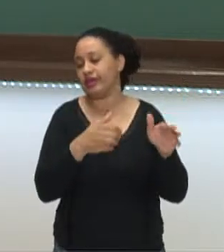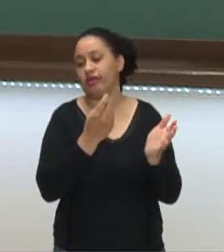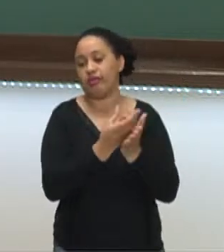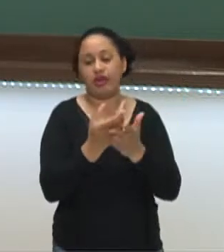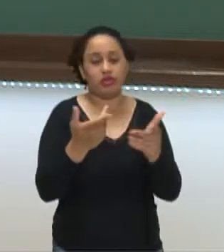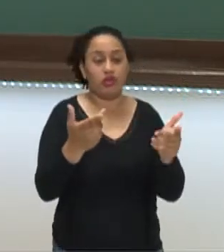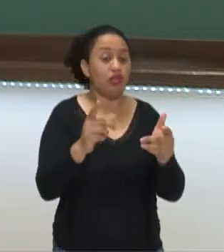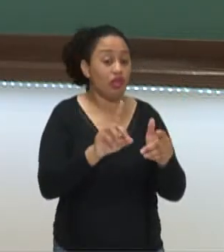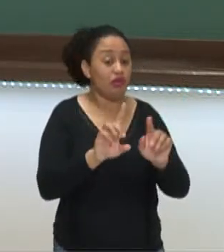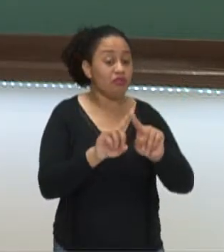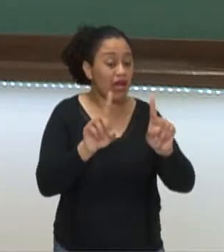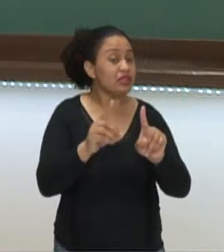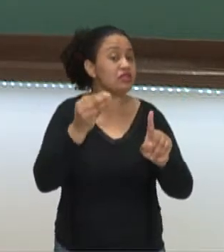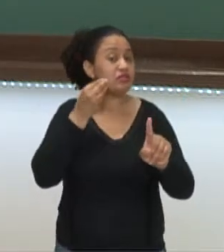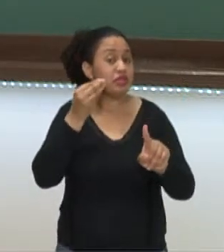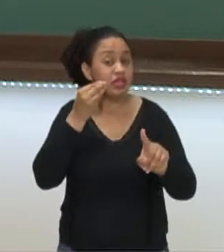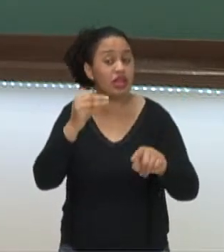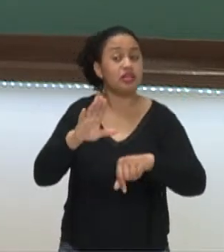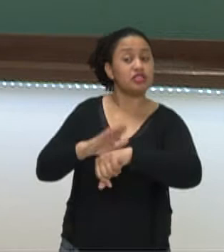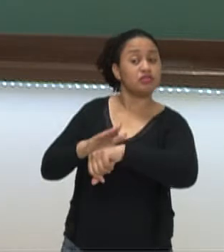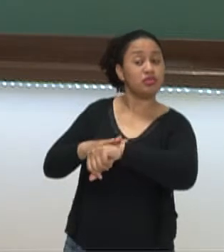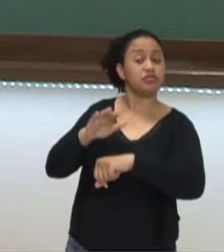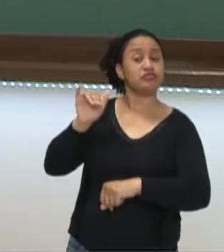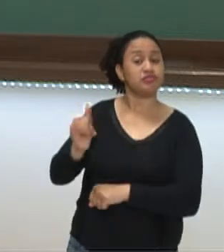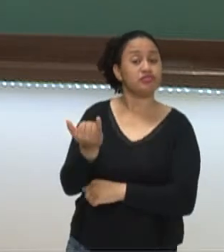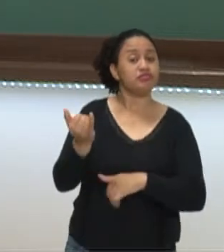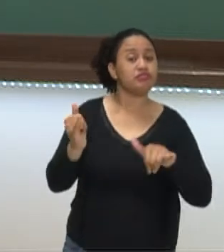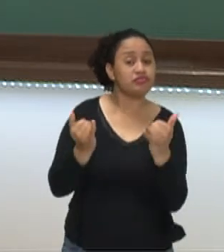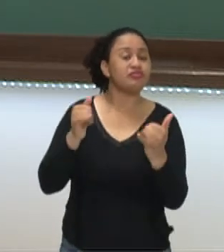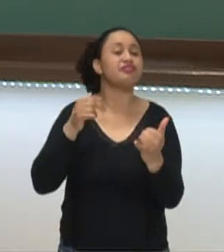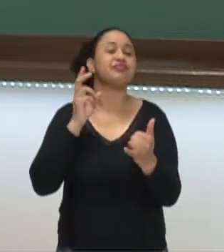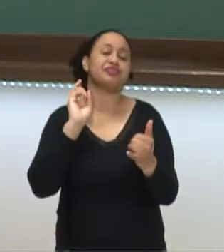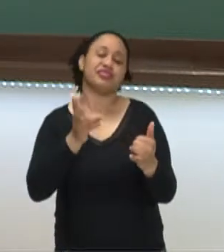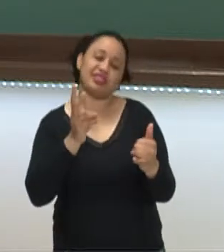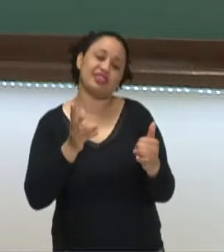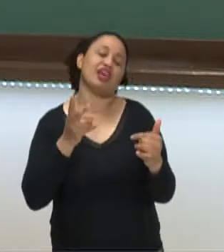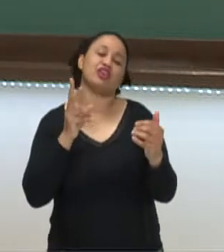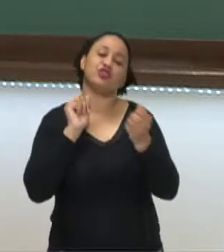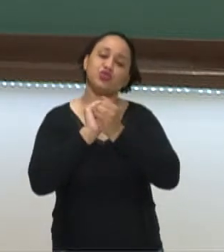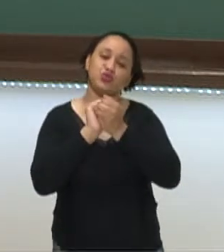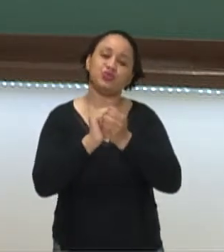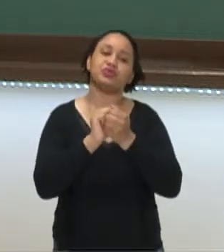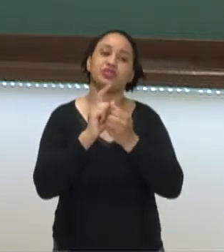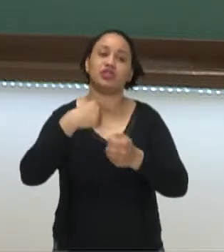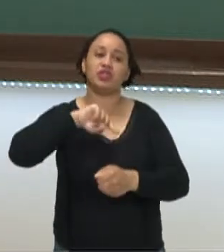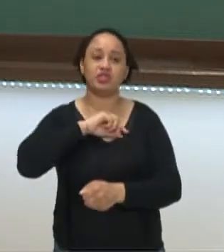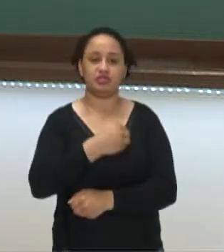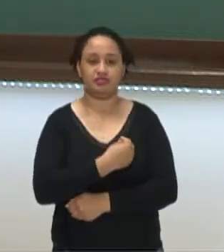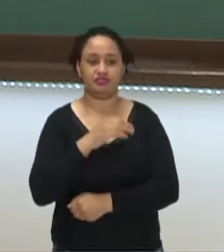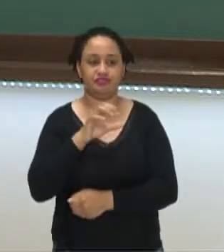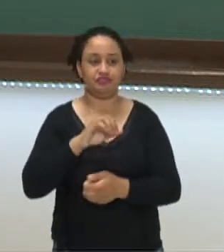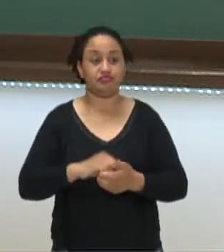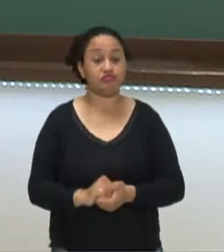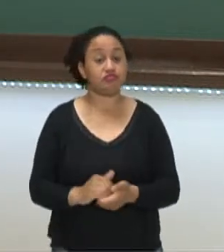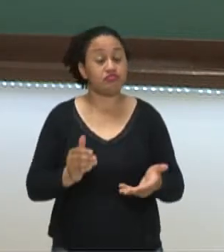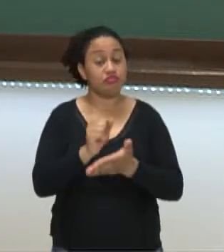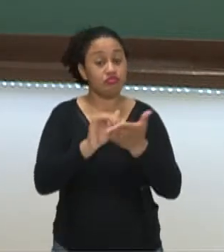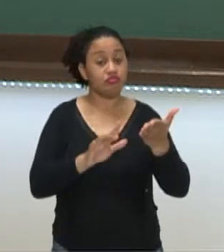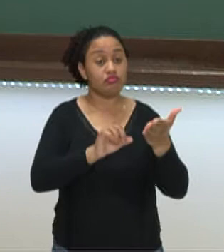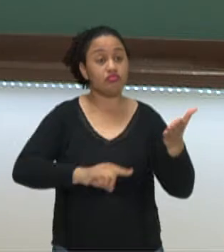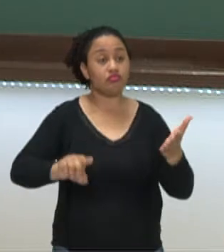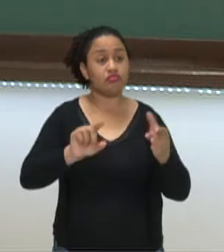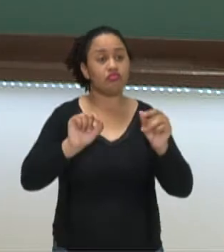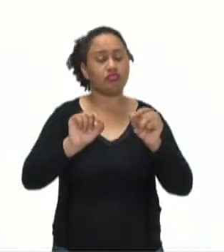colecione experiências. É isso que a gente vai levar sempre junto de bagagem na nossa vida. Exercício para você,